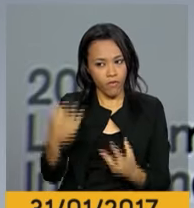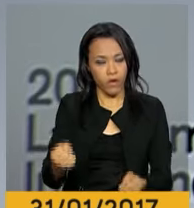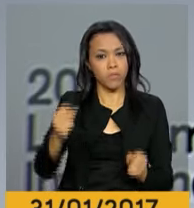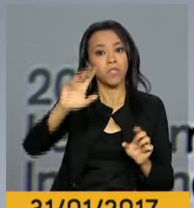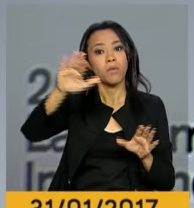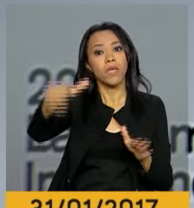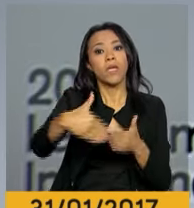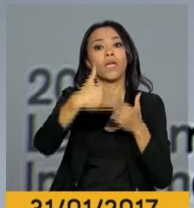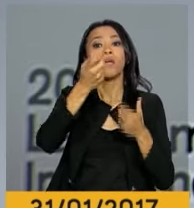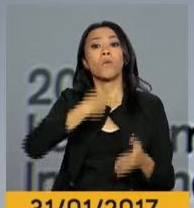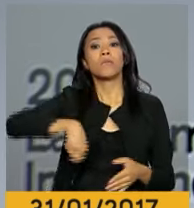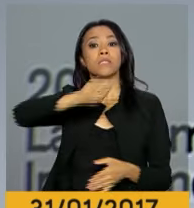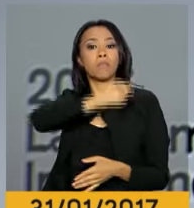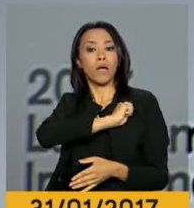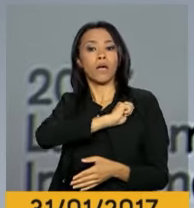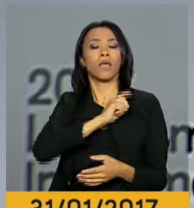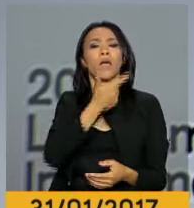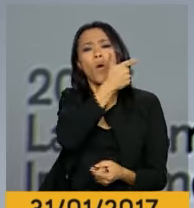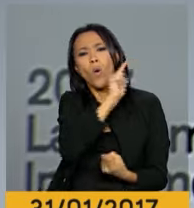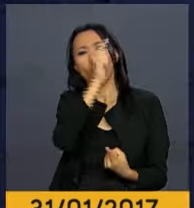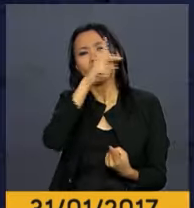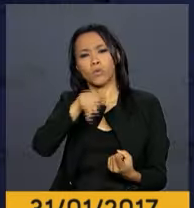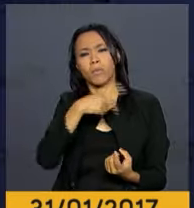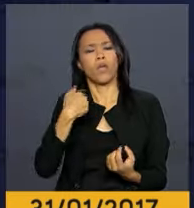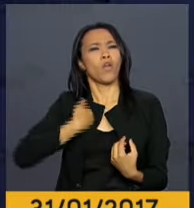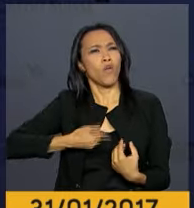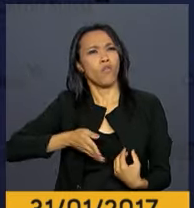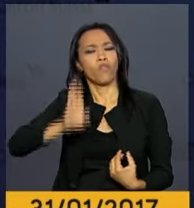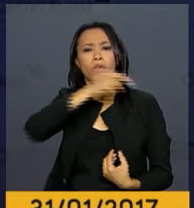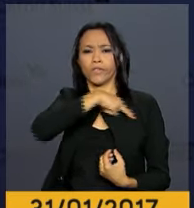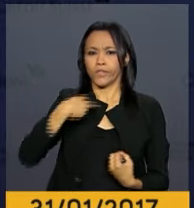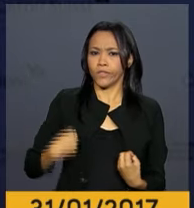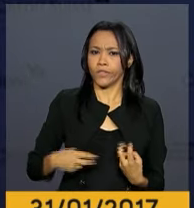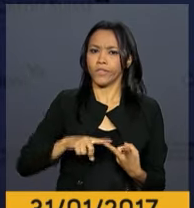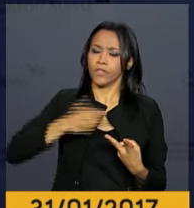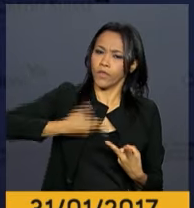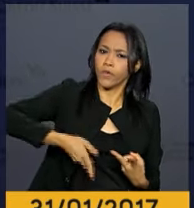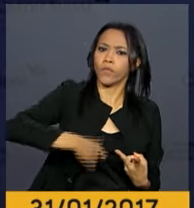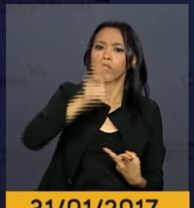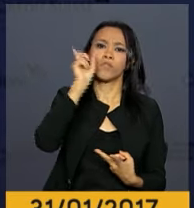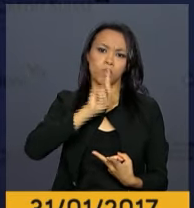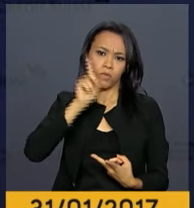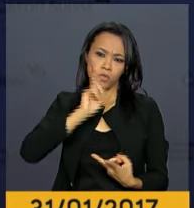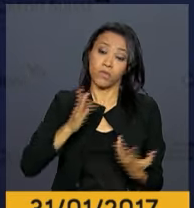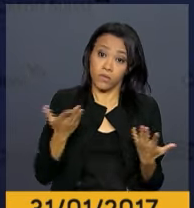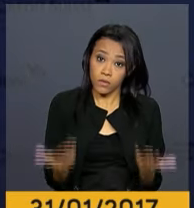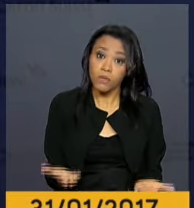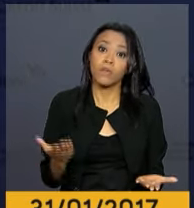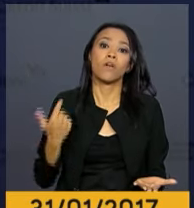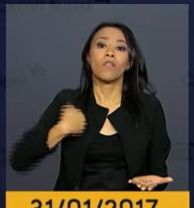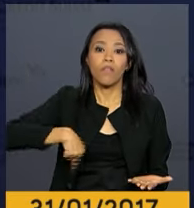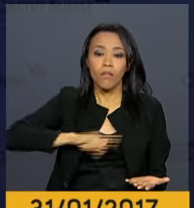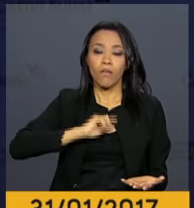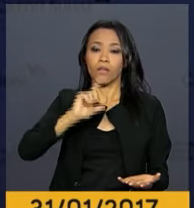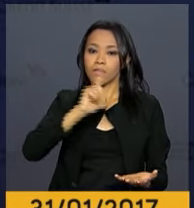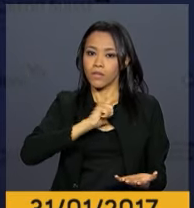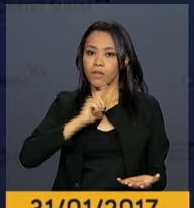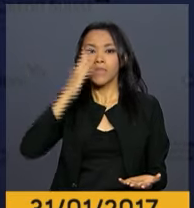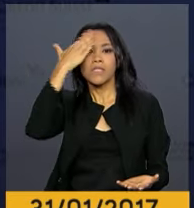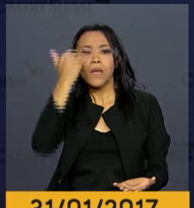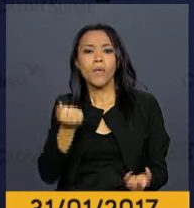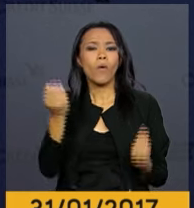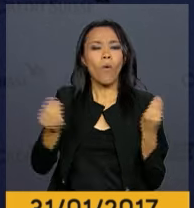Espanha e com vários outros países fui à China fui a os Estados Unidos enfim nós temos eh que conviver